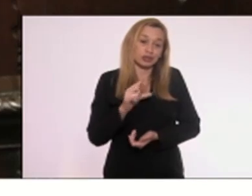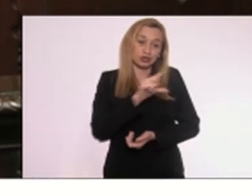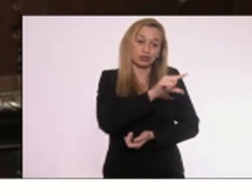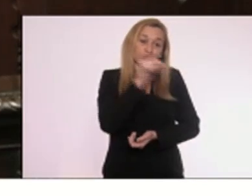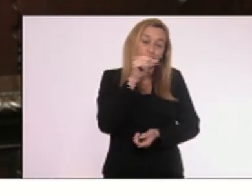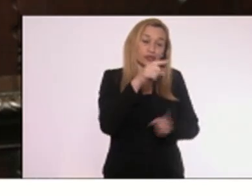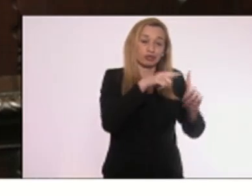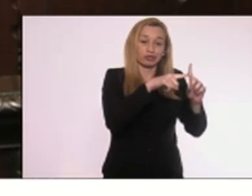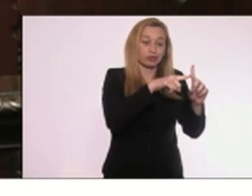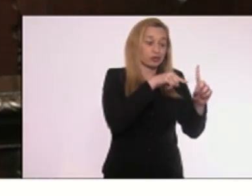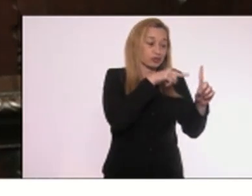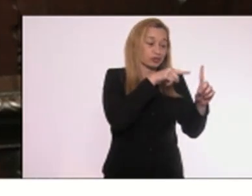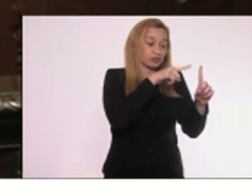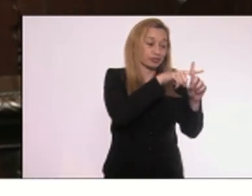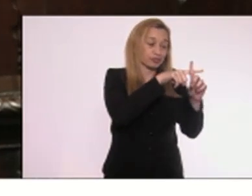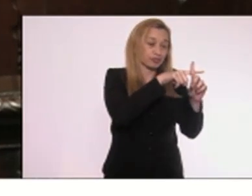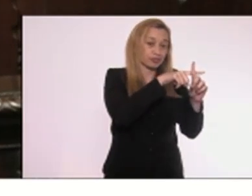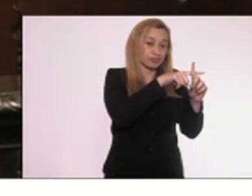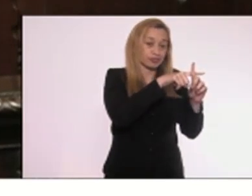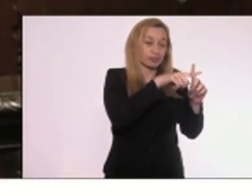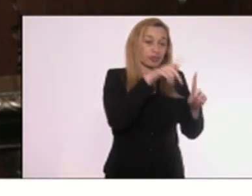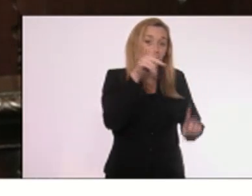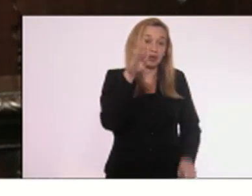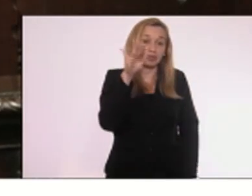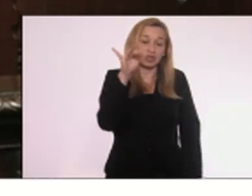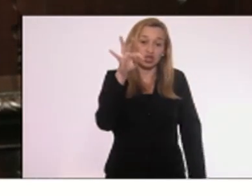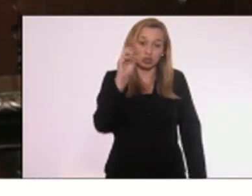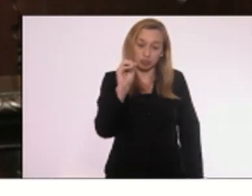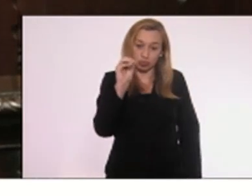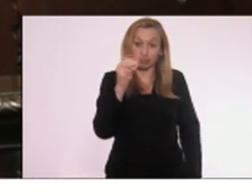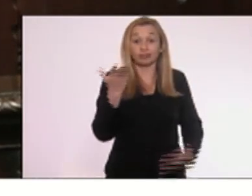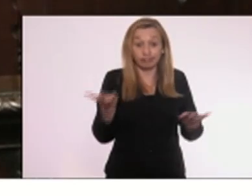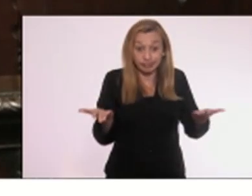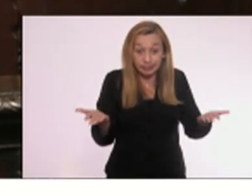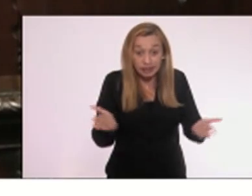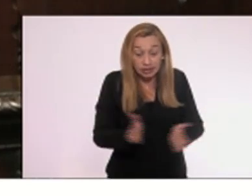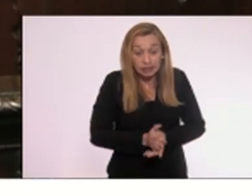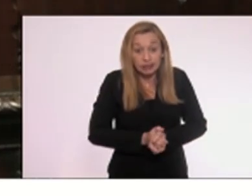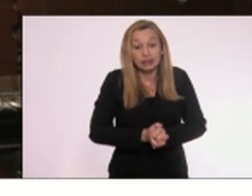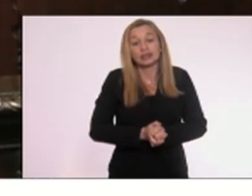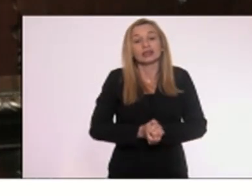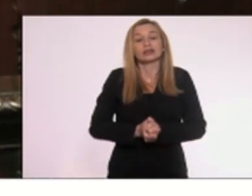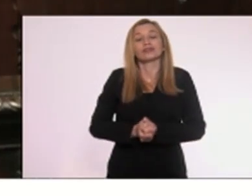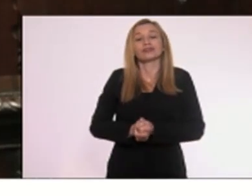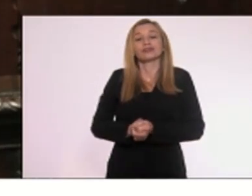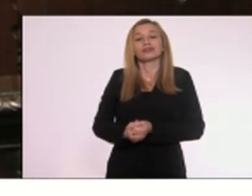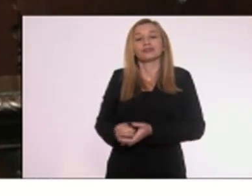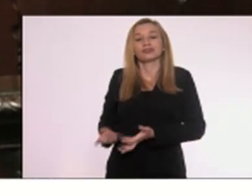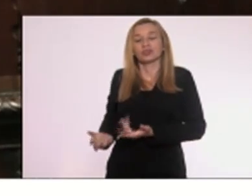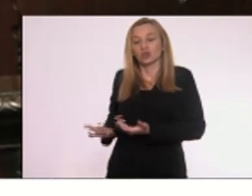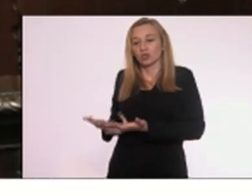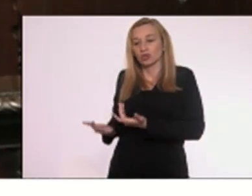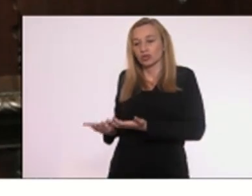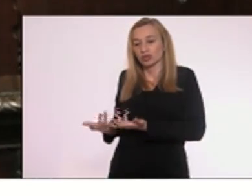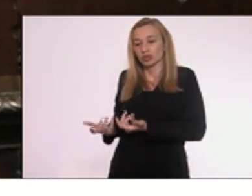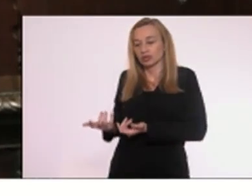pela cruz, optamos pelo bispo, em detrimento ao demônio, à